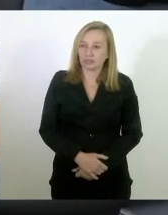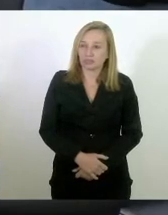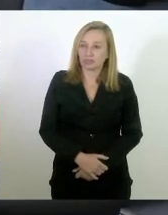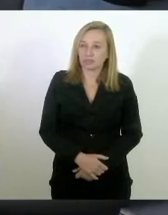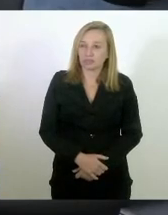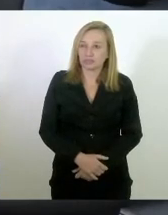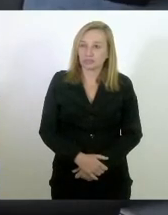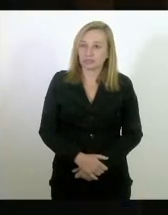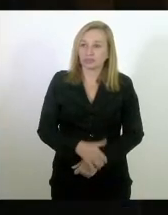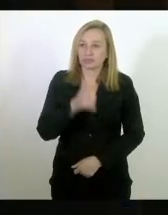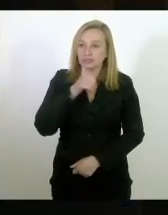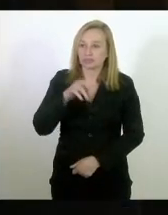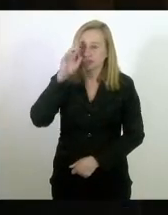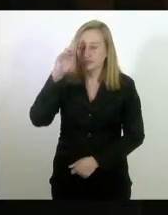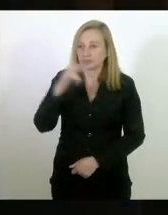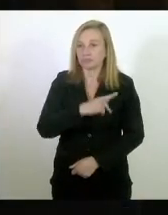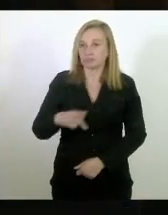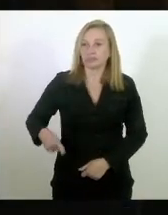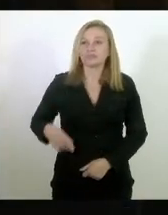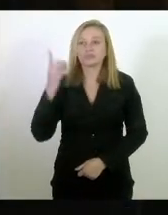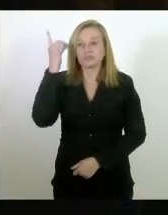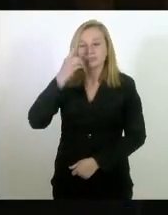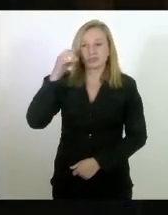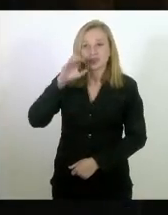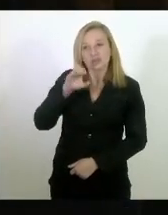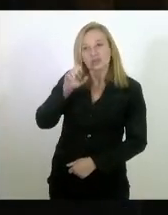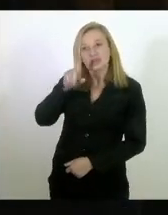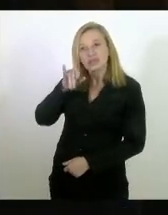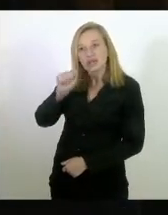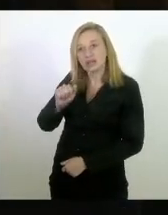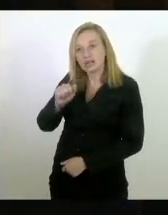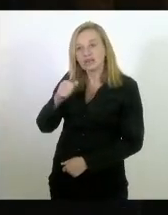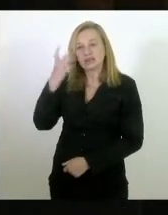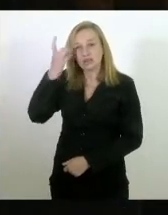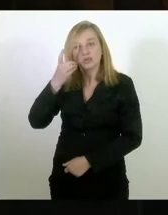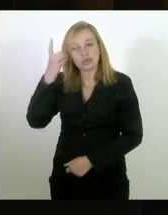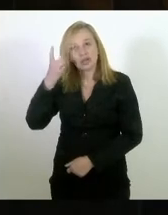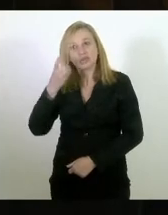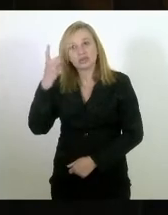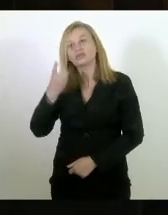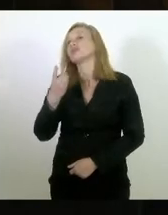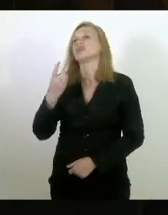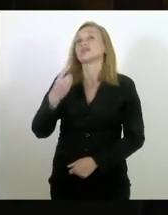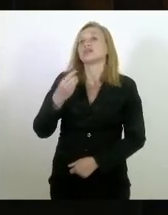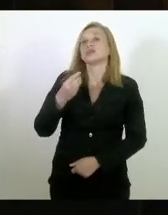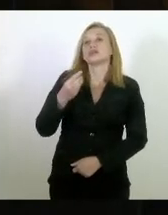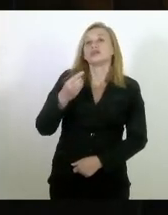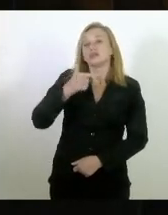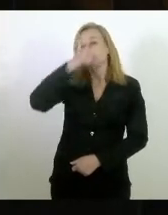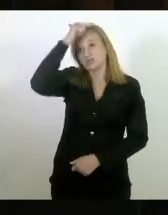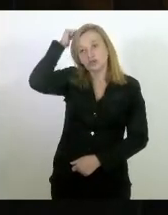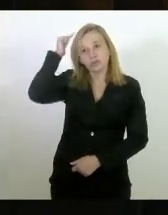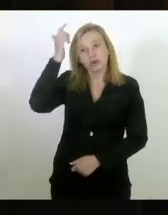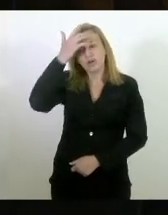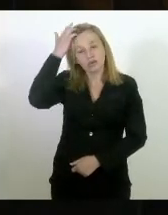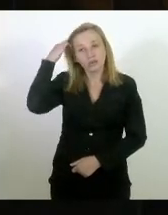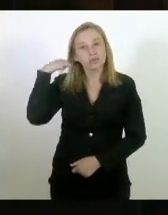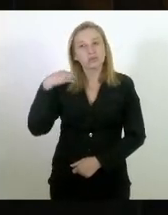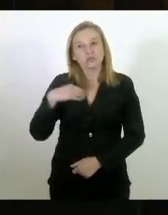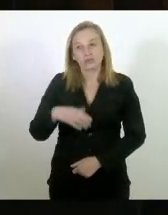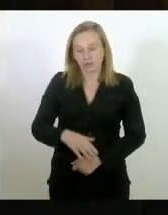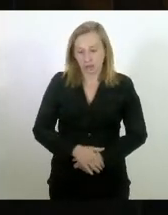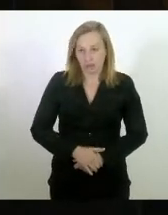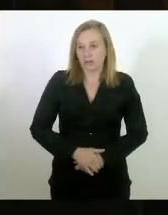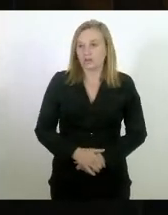a senhora Presidente Deputado da Serra do Jordão Deputado dos paus deputados colegas